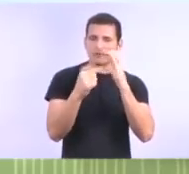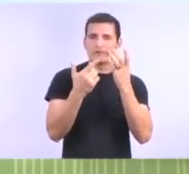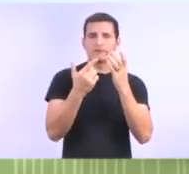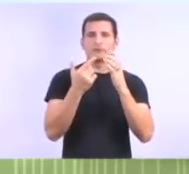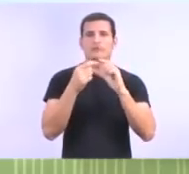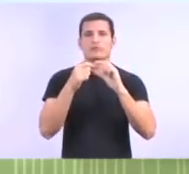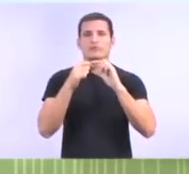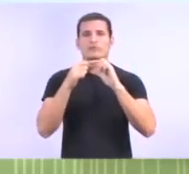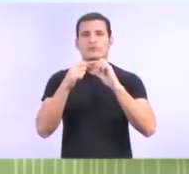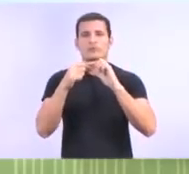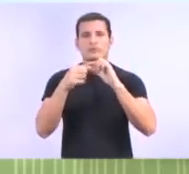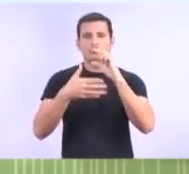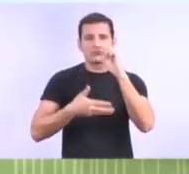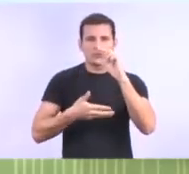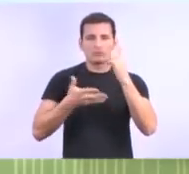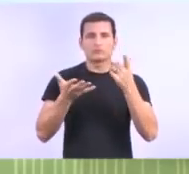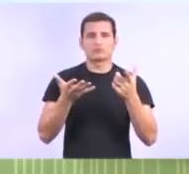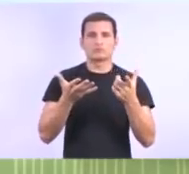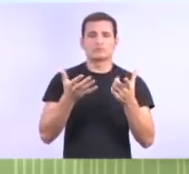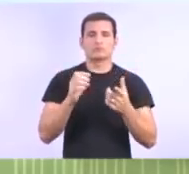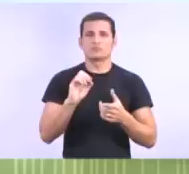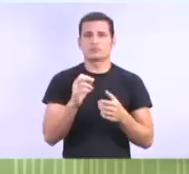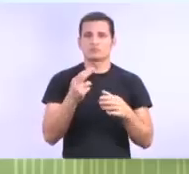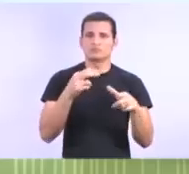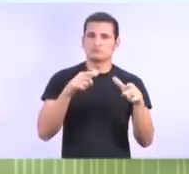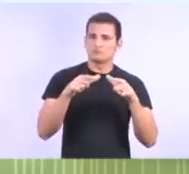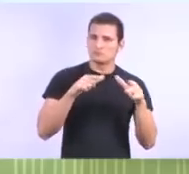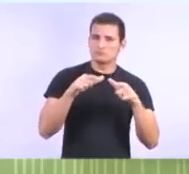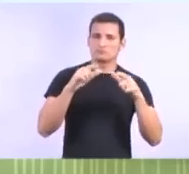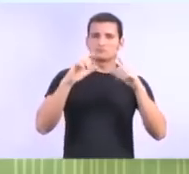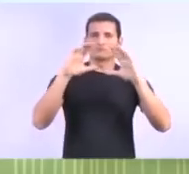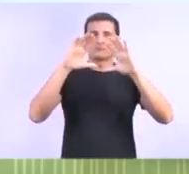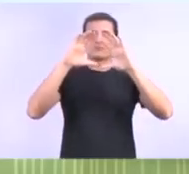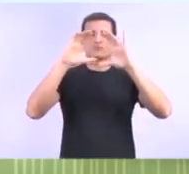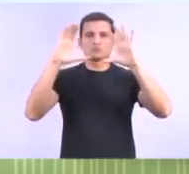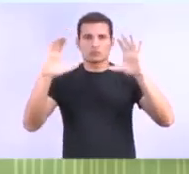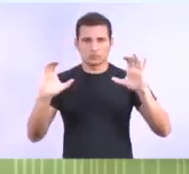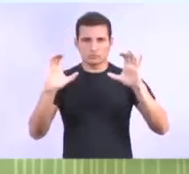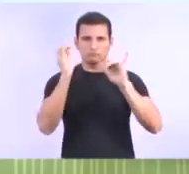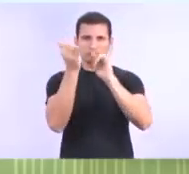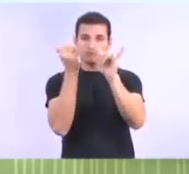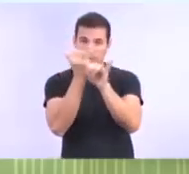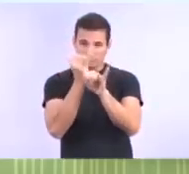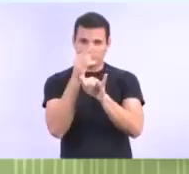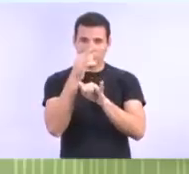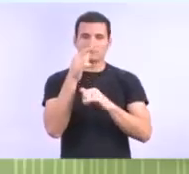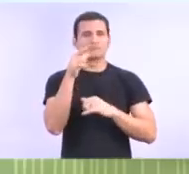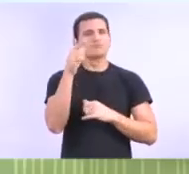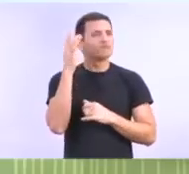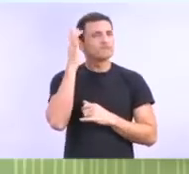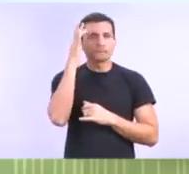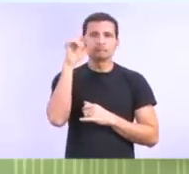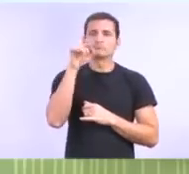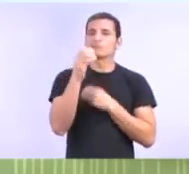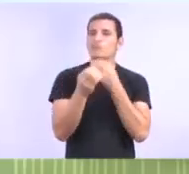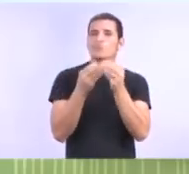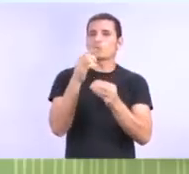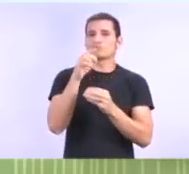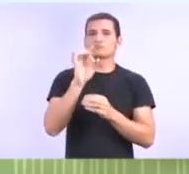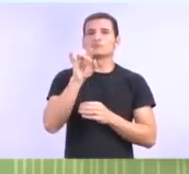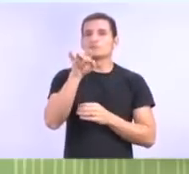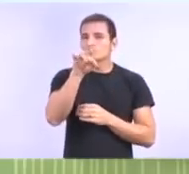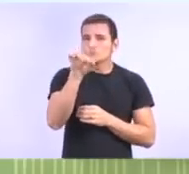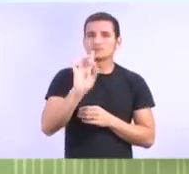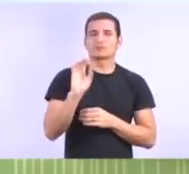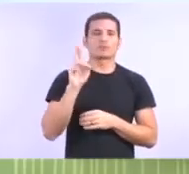usando um serviço das nuvens, um serviço da internet. Você não sabe como é que ele foi implementado, você apenas usa o